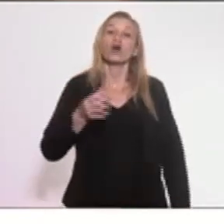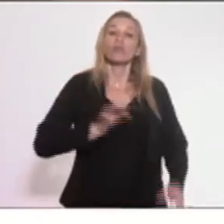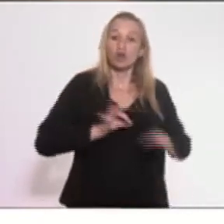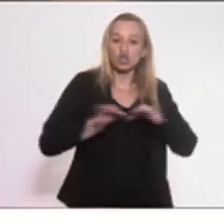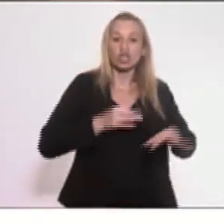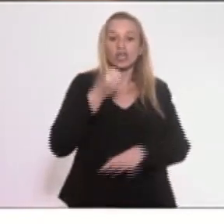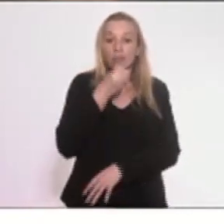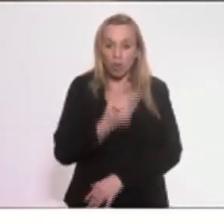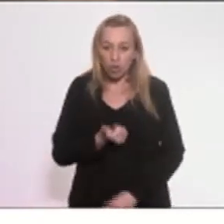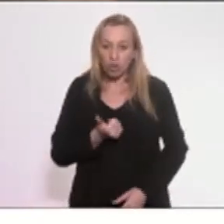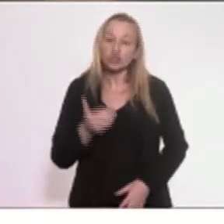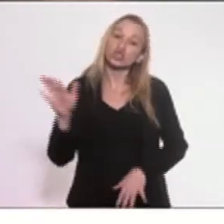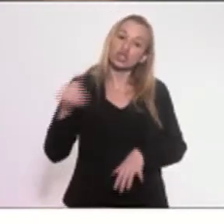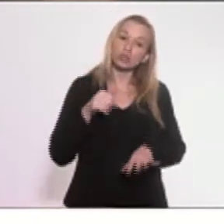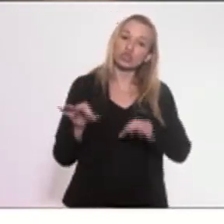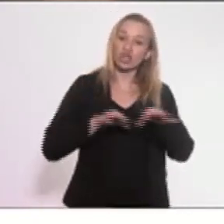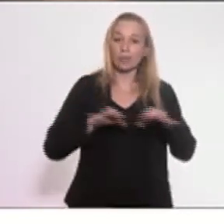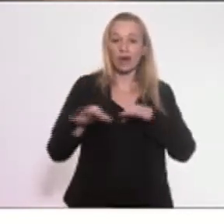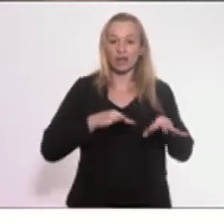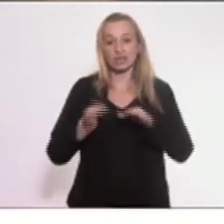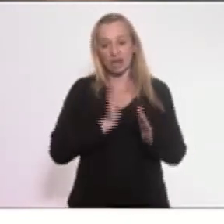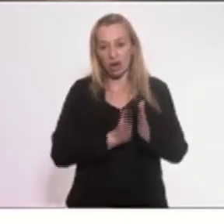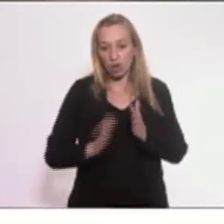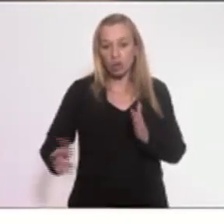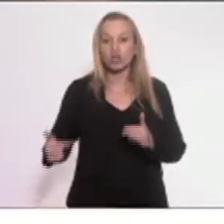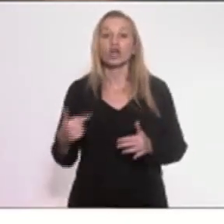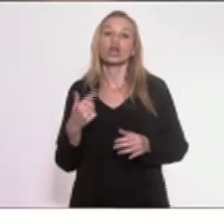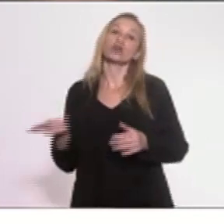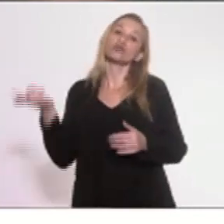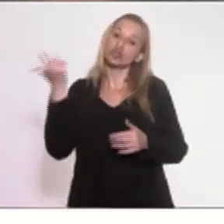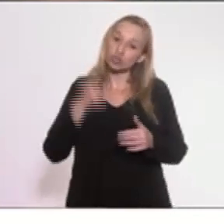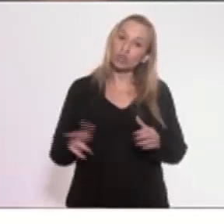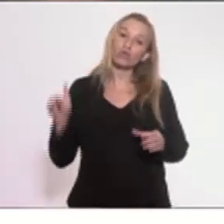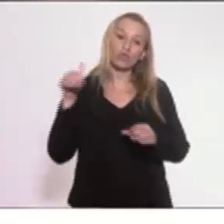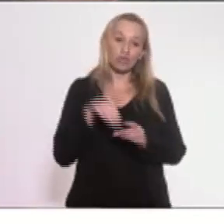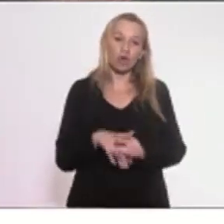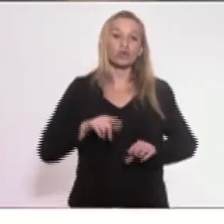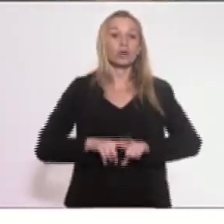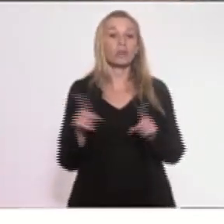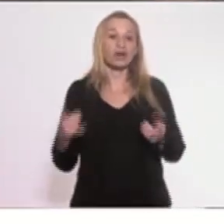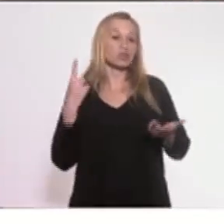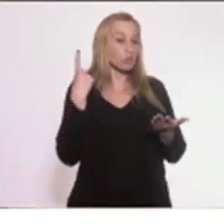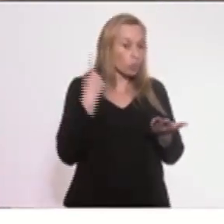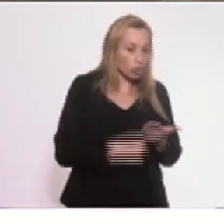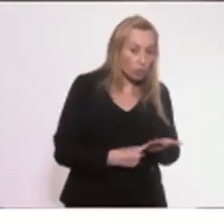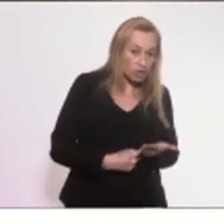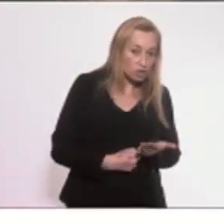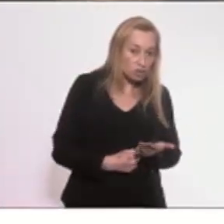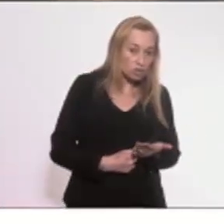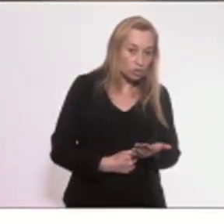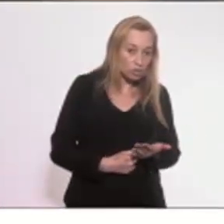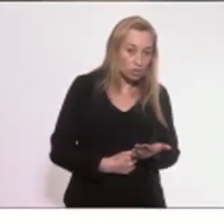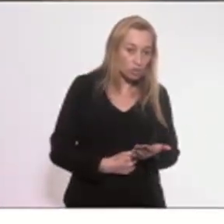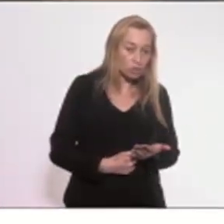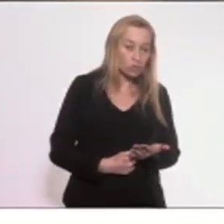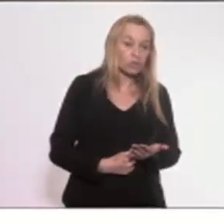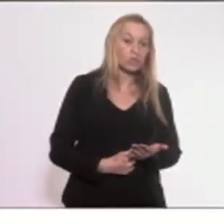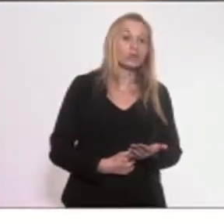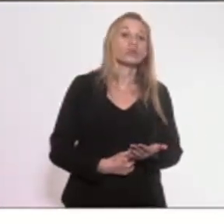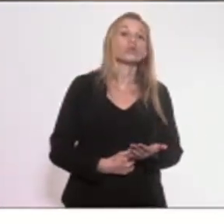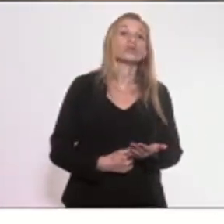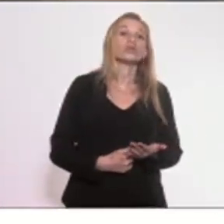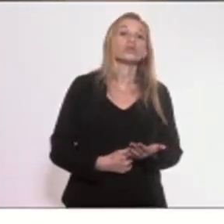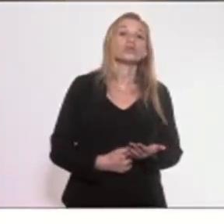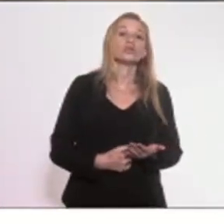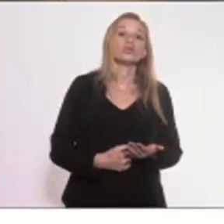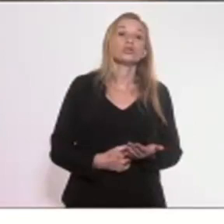assim concordar, chamo os trabalhos à ordem, eu refaço o meu voto, mas no compromisso de que não teremos compromisso em sancionar, porque aí